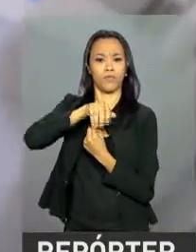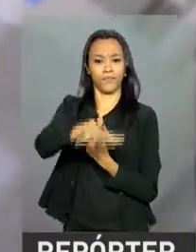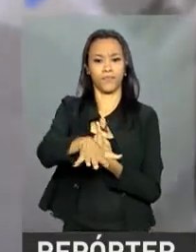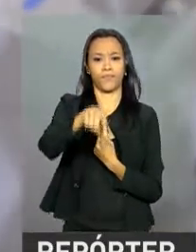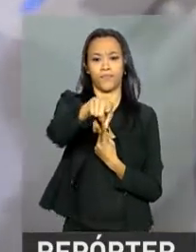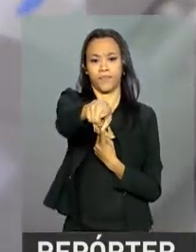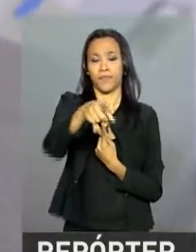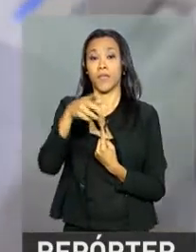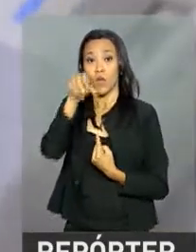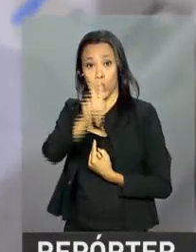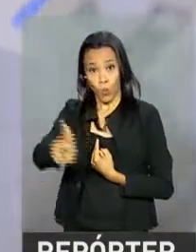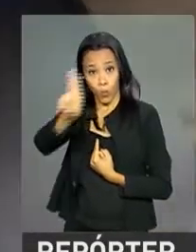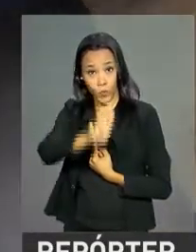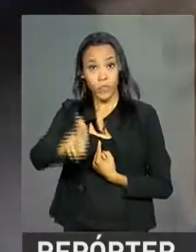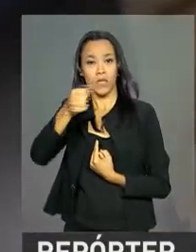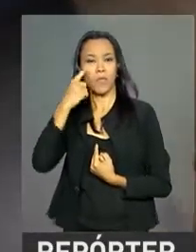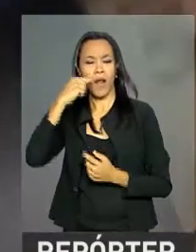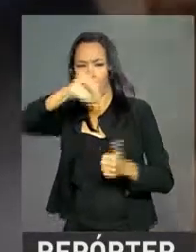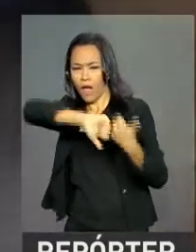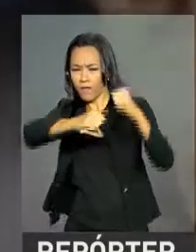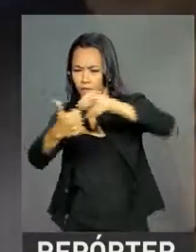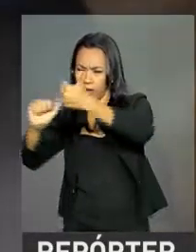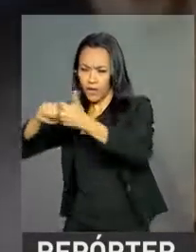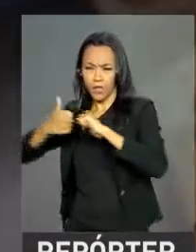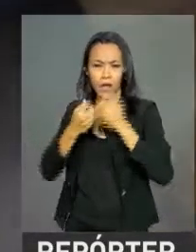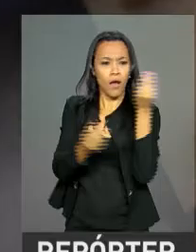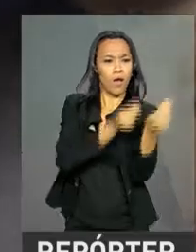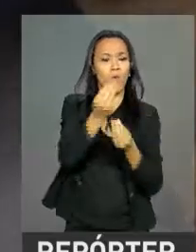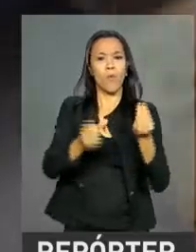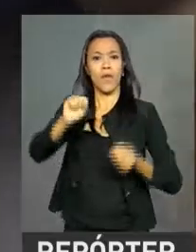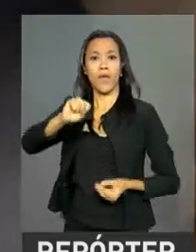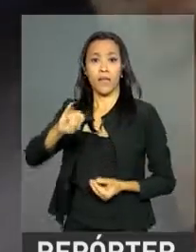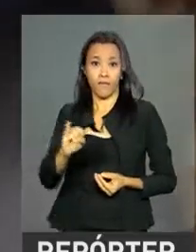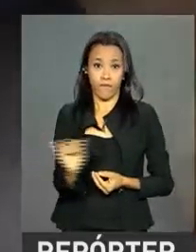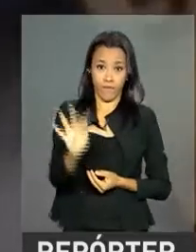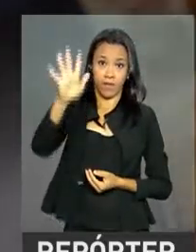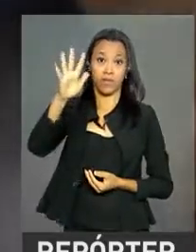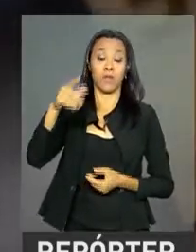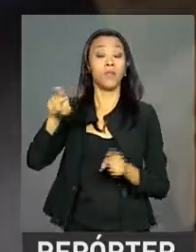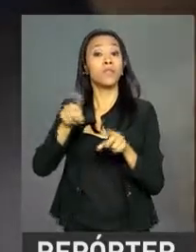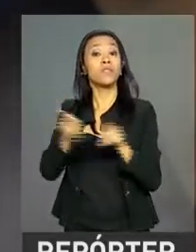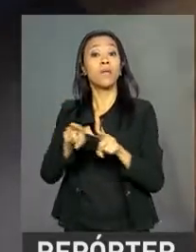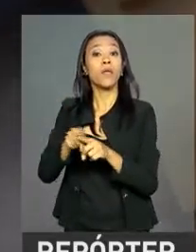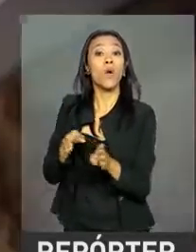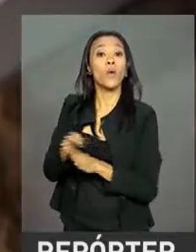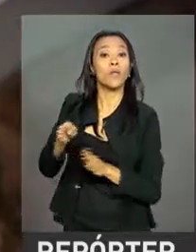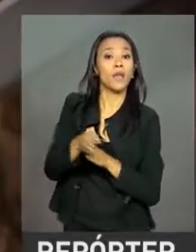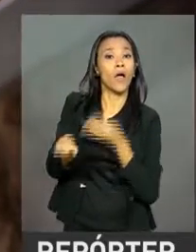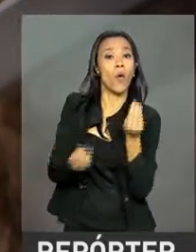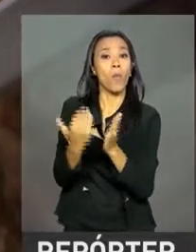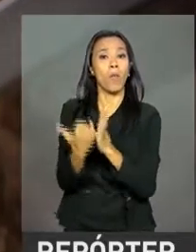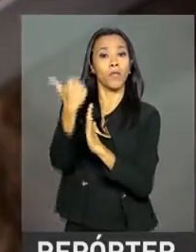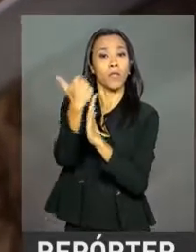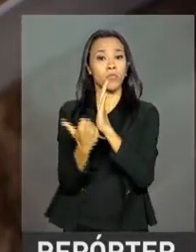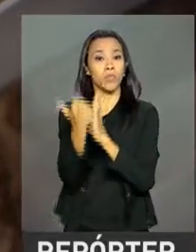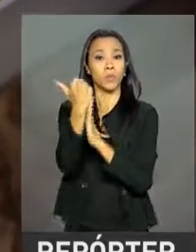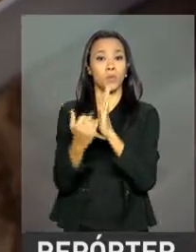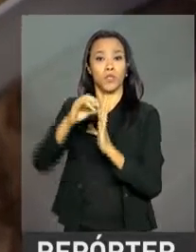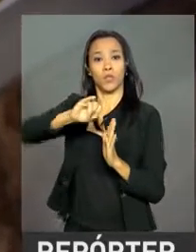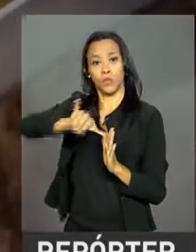utiliza o índice para avaliar o comportamento da inflação e orientar as decisões sobre os juros em novembro o